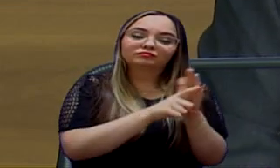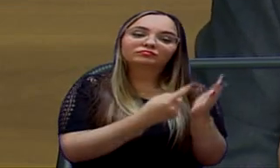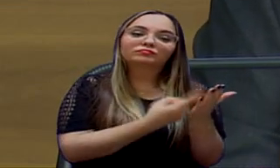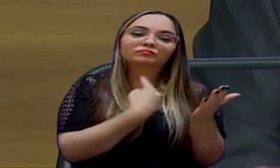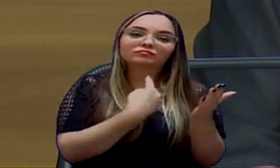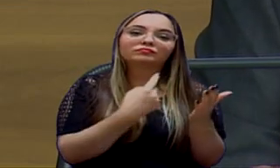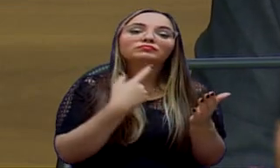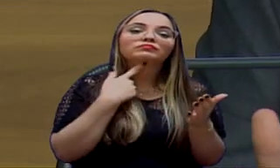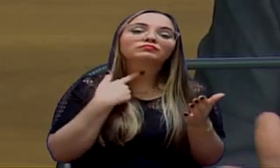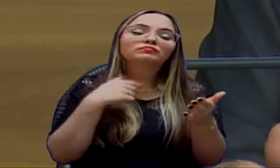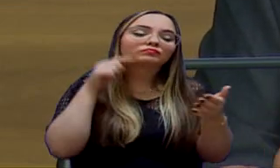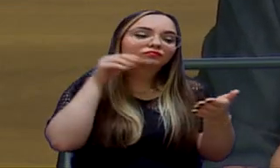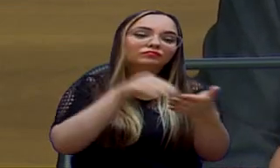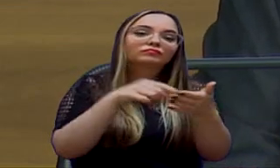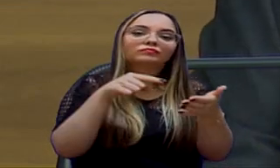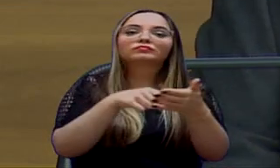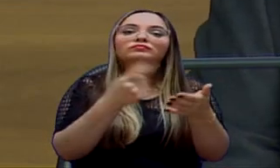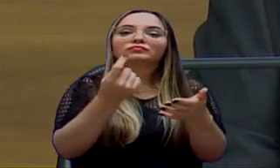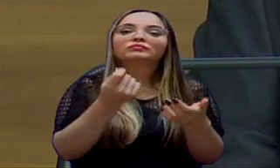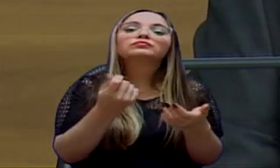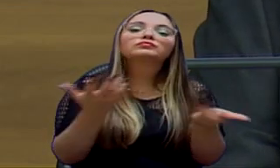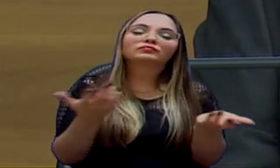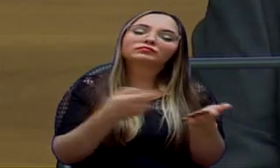para o exercício de 2024